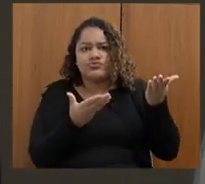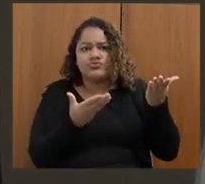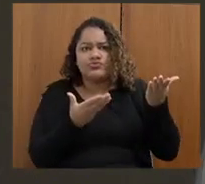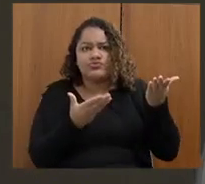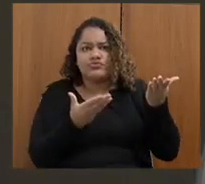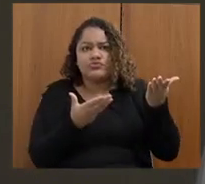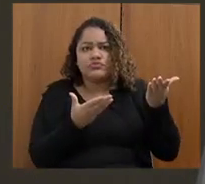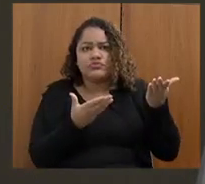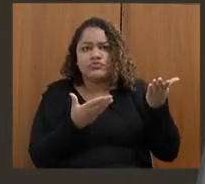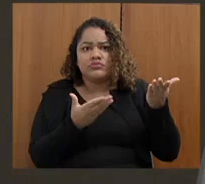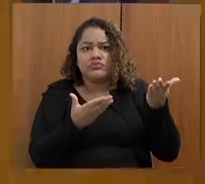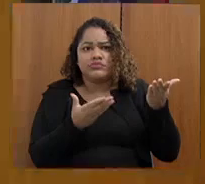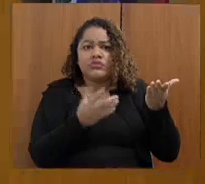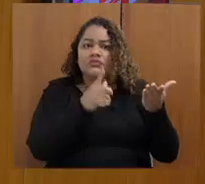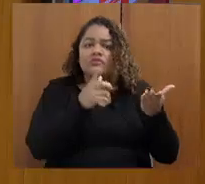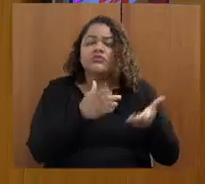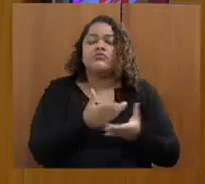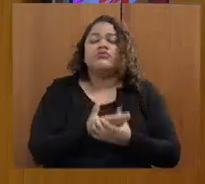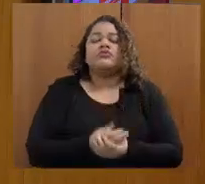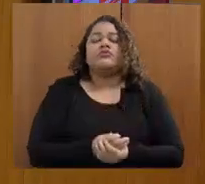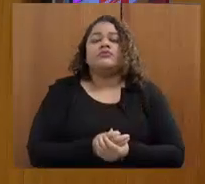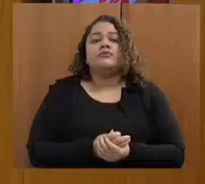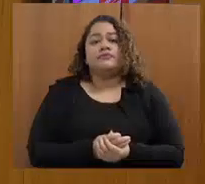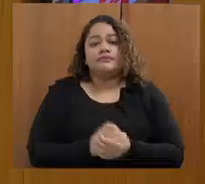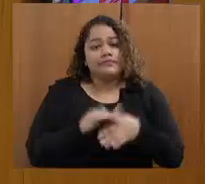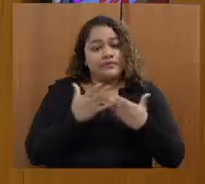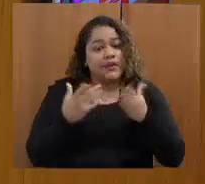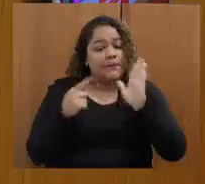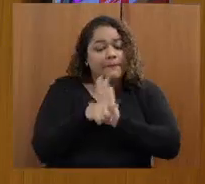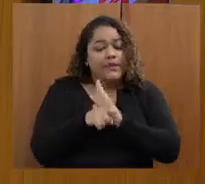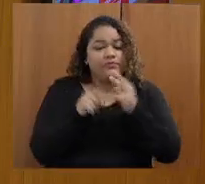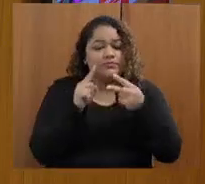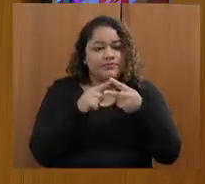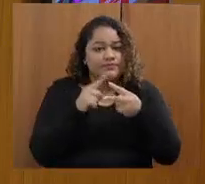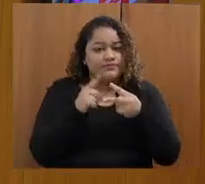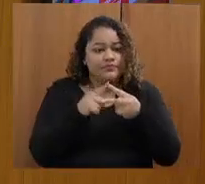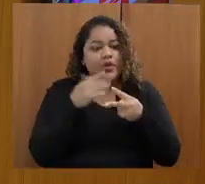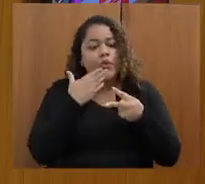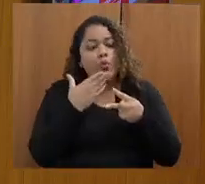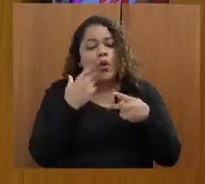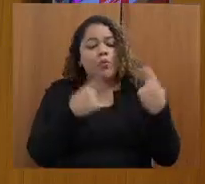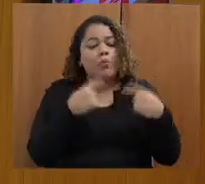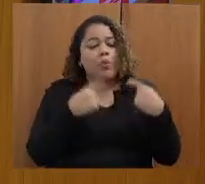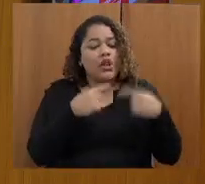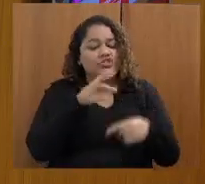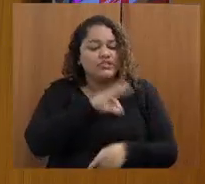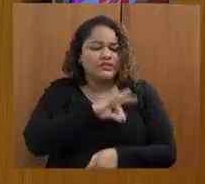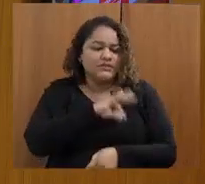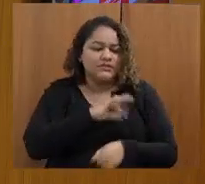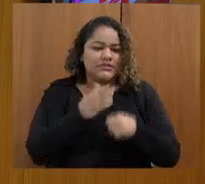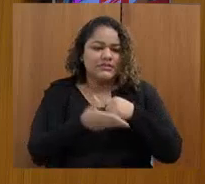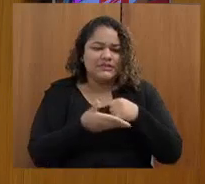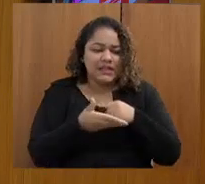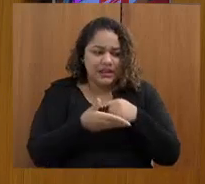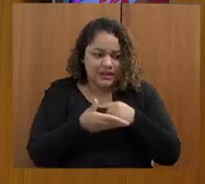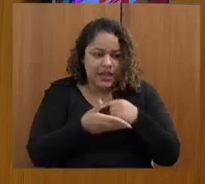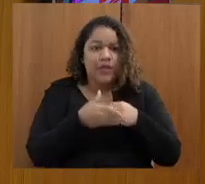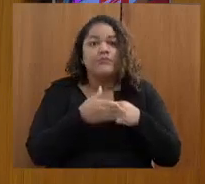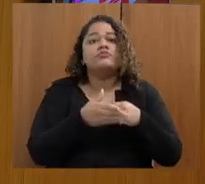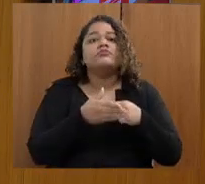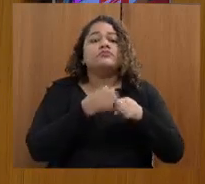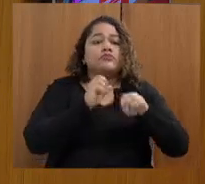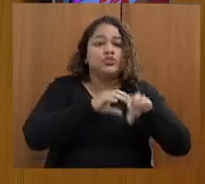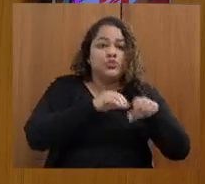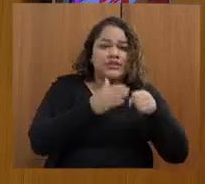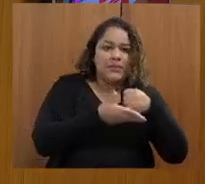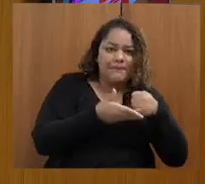médio Então são duas questões a questão Qual é a política salarial né para se chegar ao piso da Educação Básica